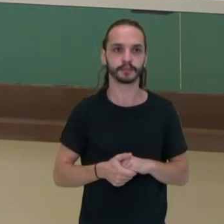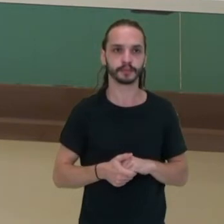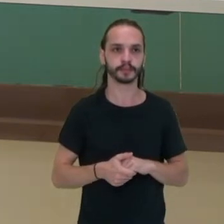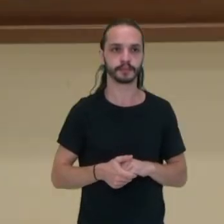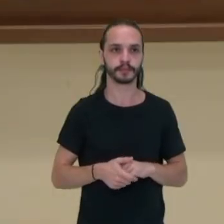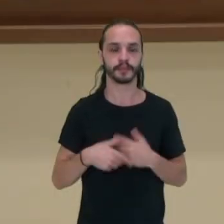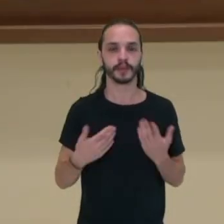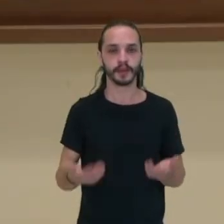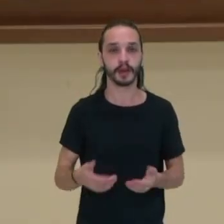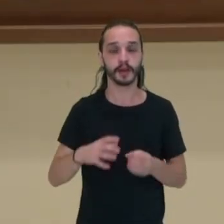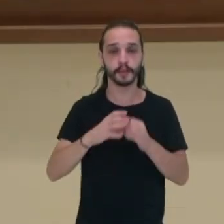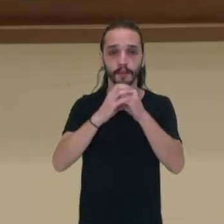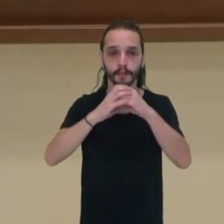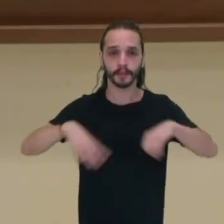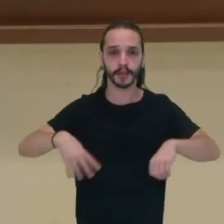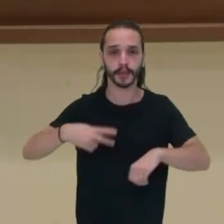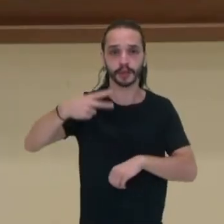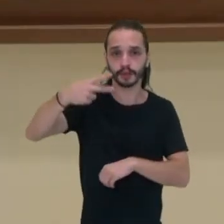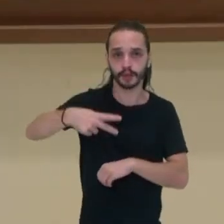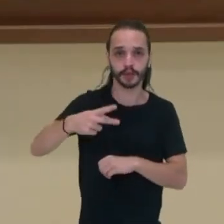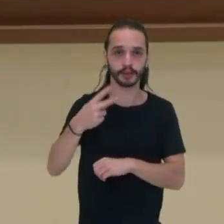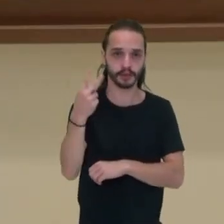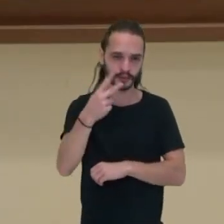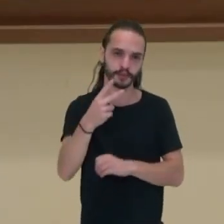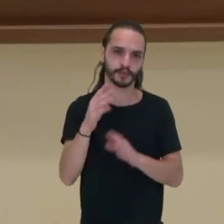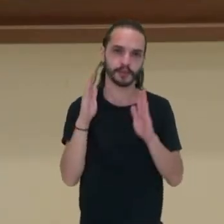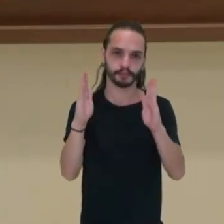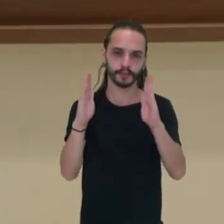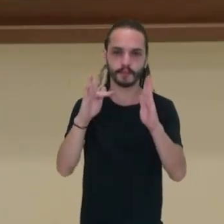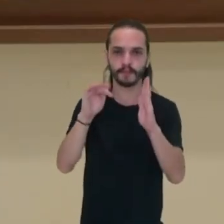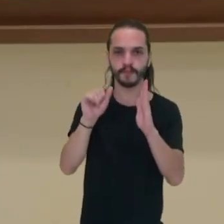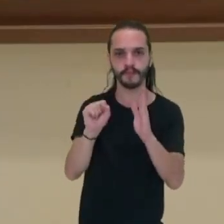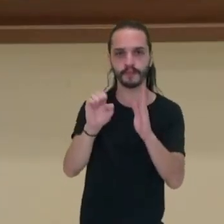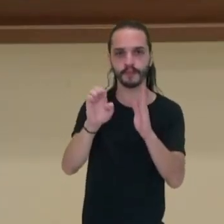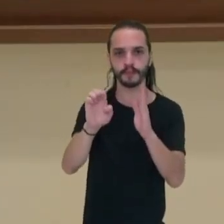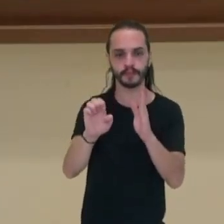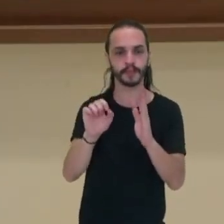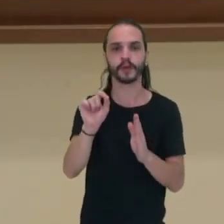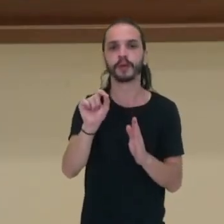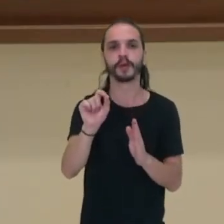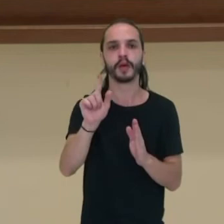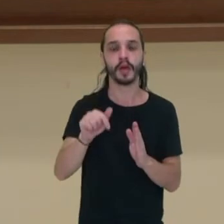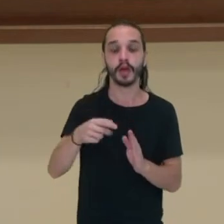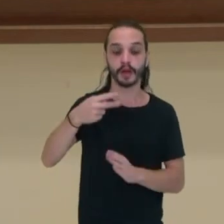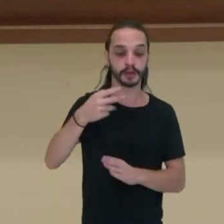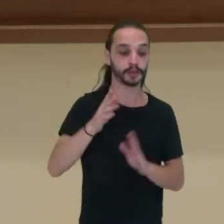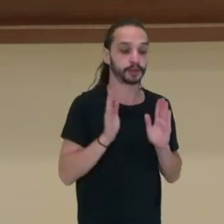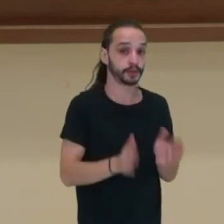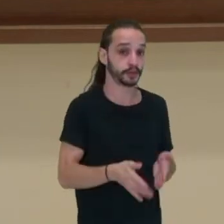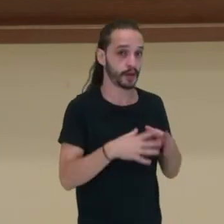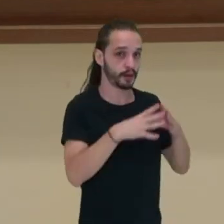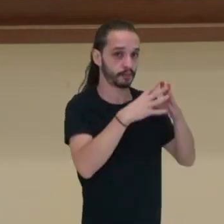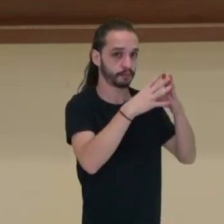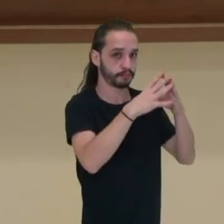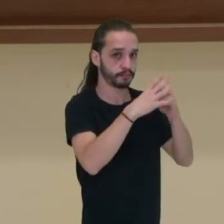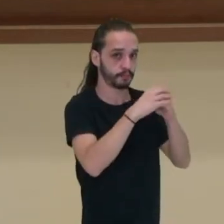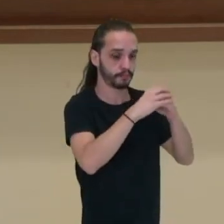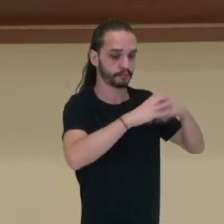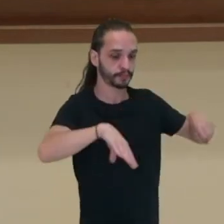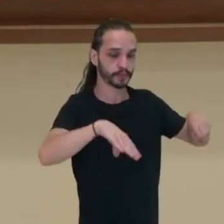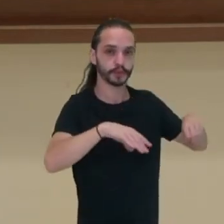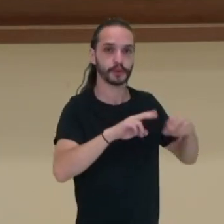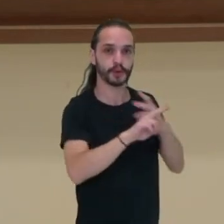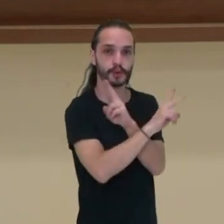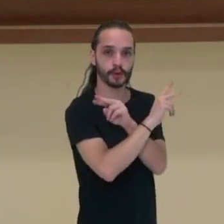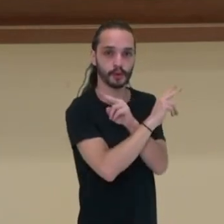a meiose 2, que é a segunda fase, lembrando que ela já é a fase que acontece depois que ocorreu a redução do número de